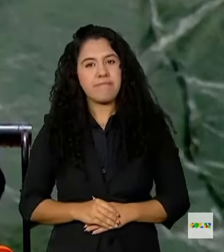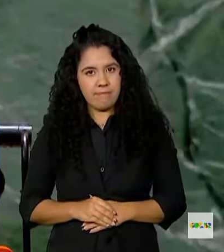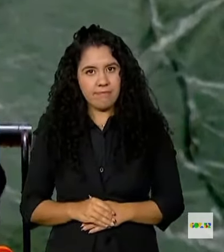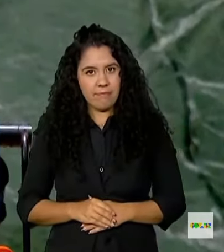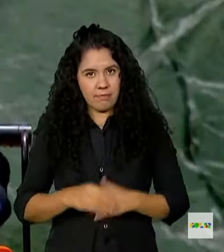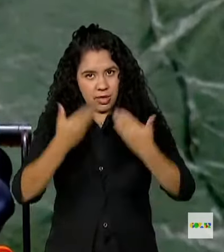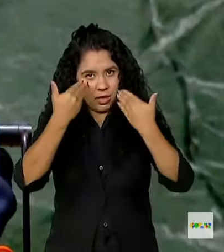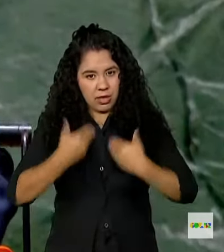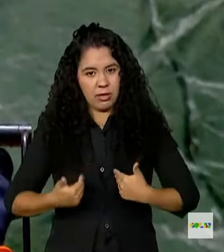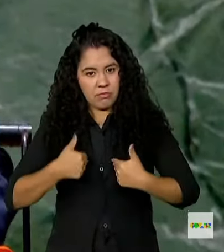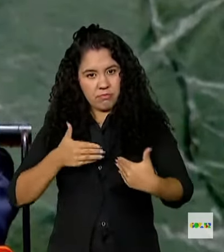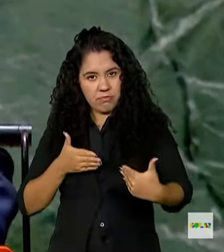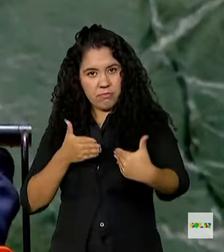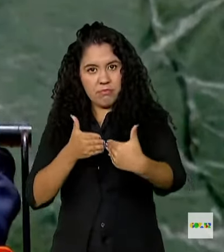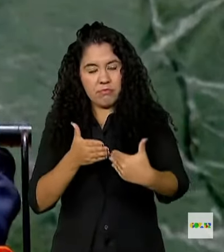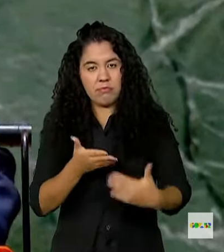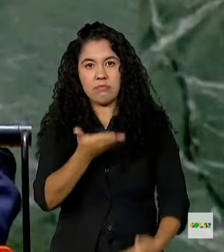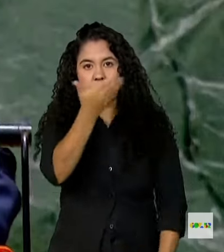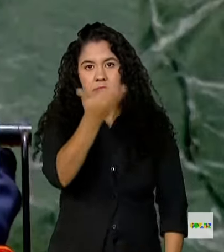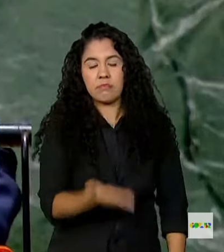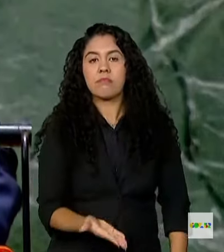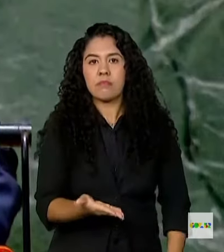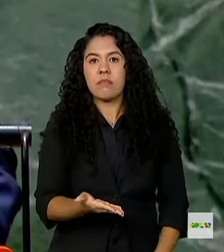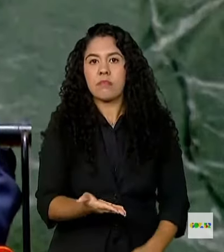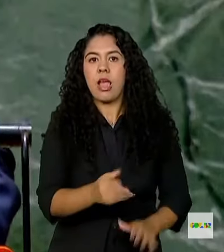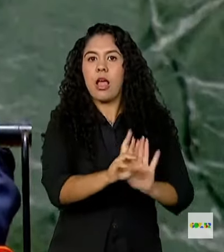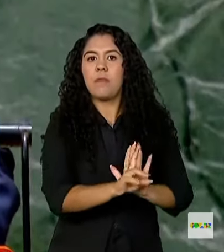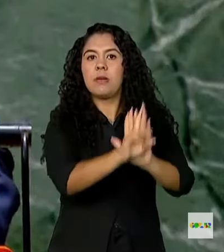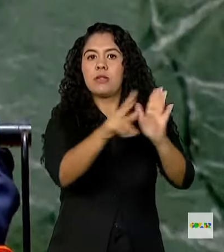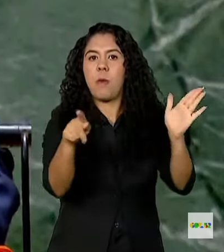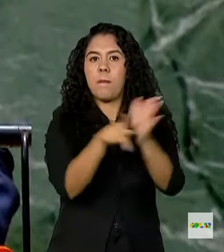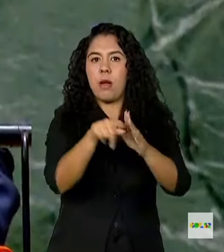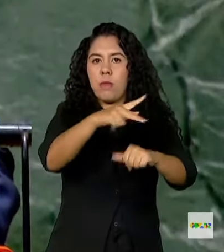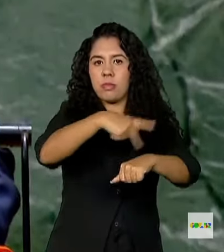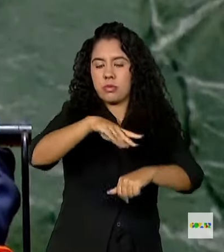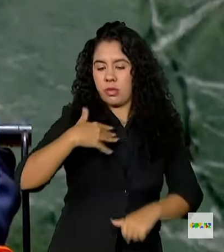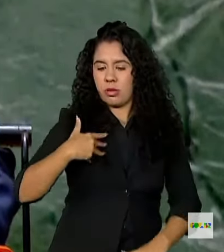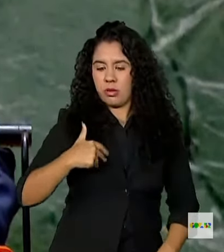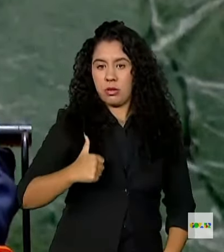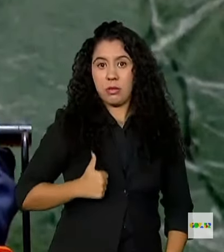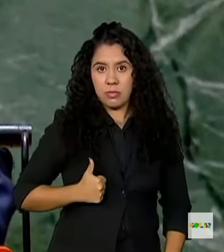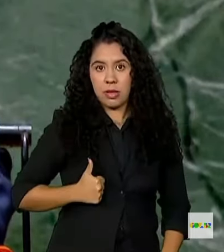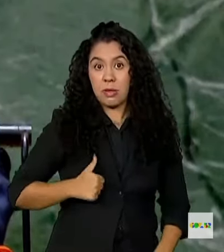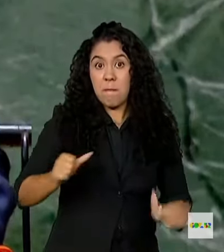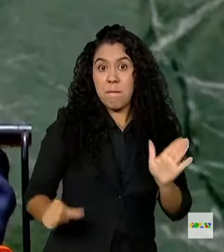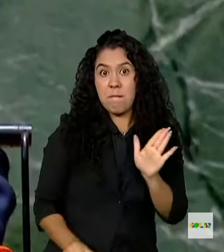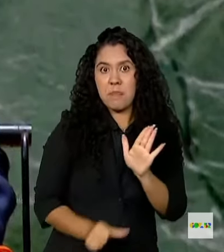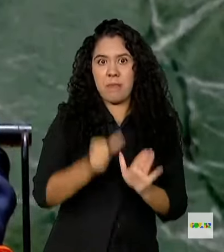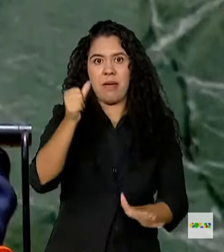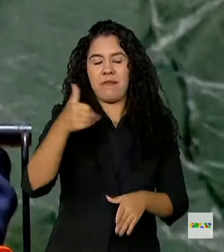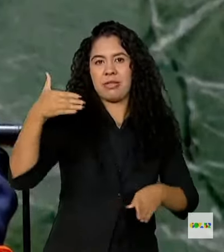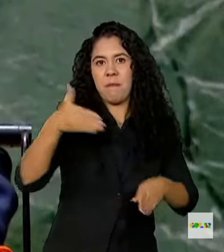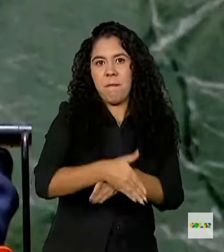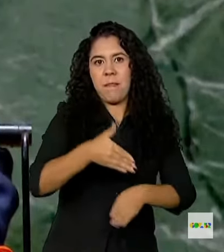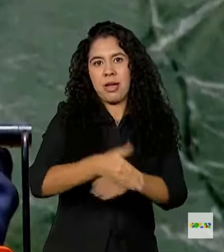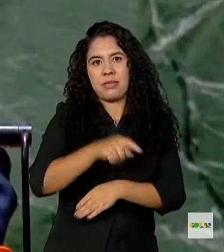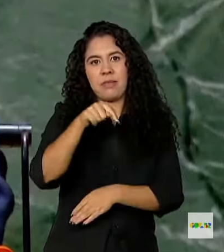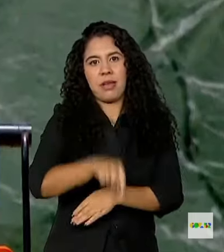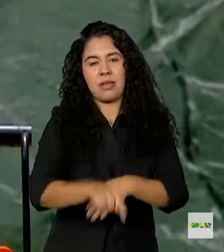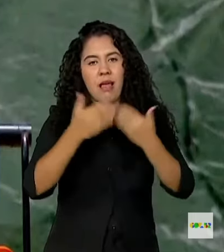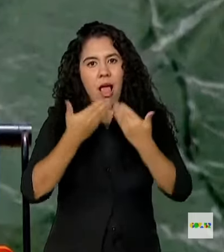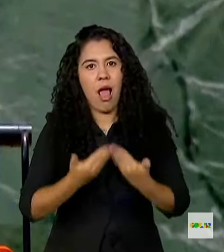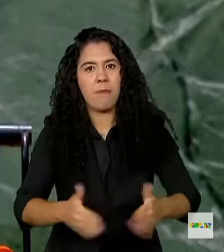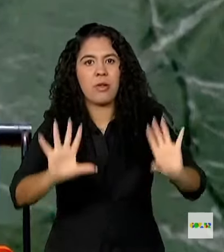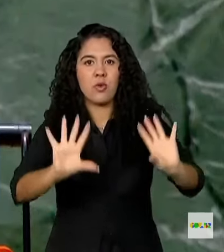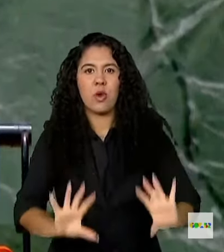particular à delegação palestina que integra pela primeira vez essa sessão de abertura,